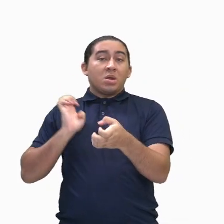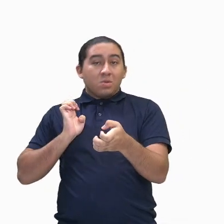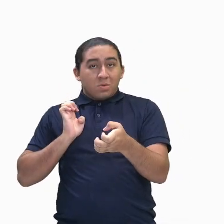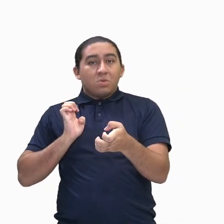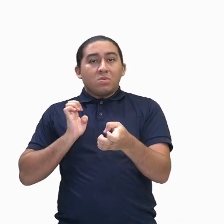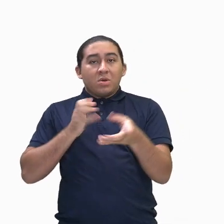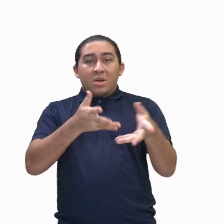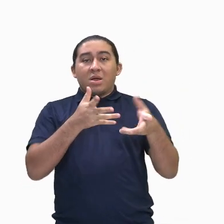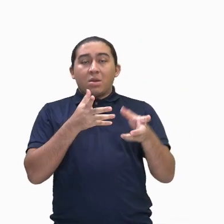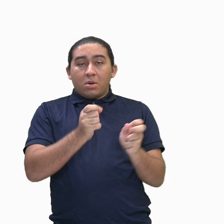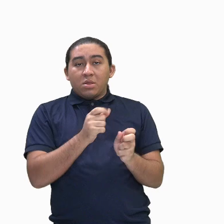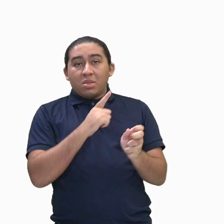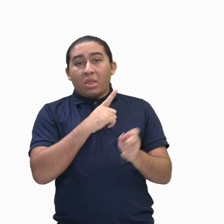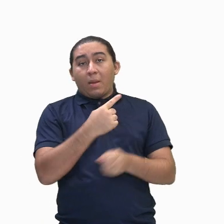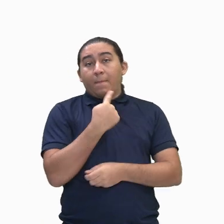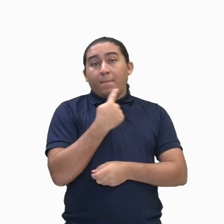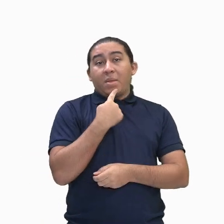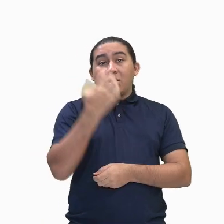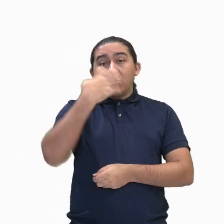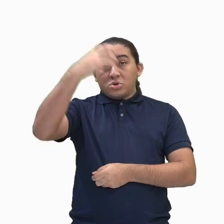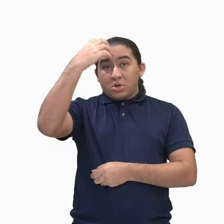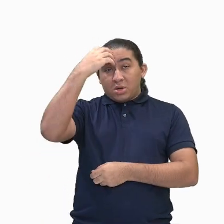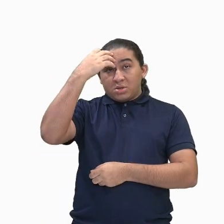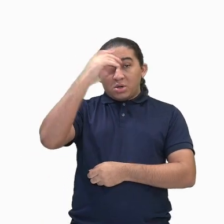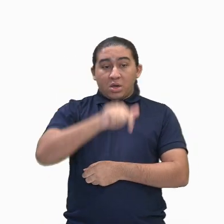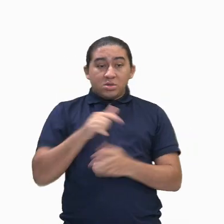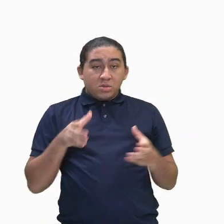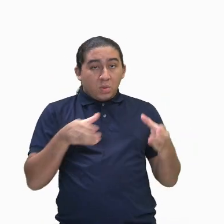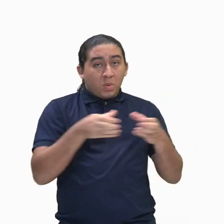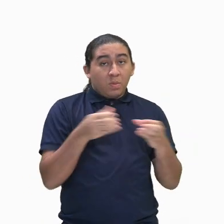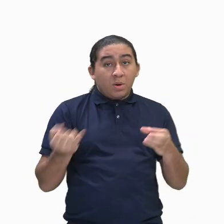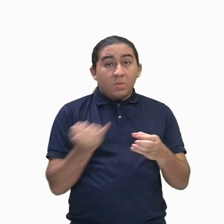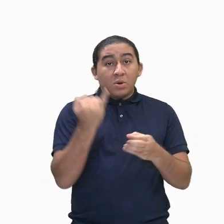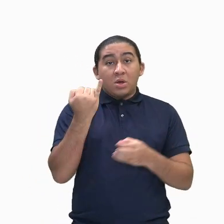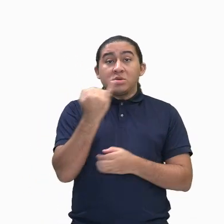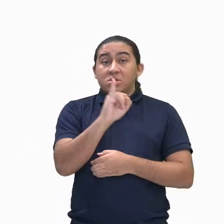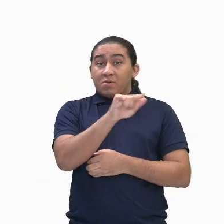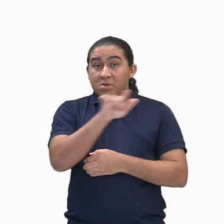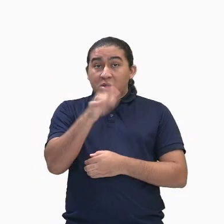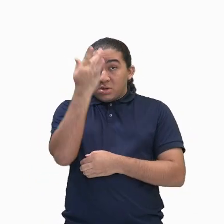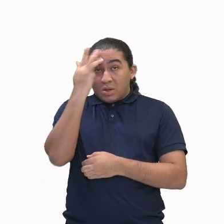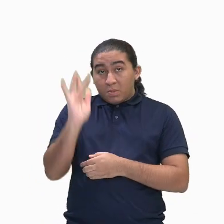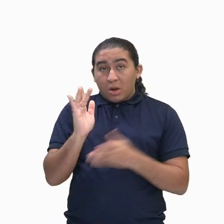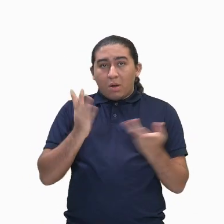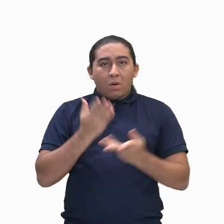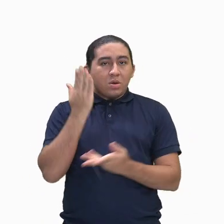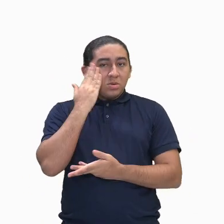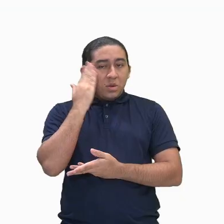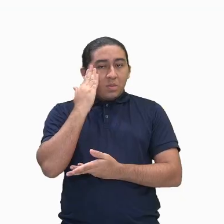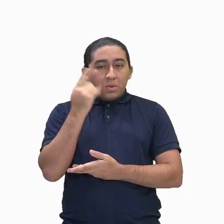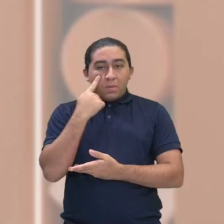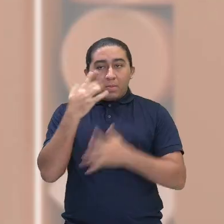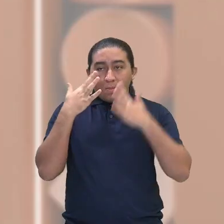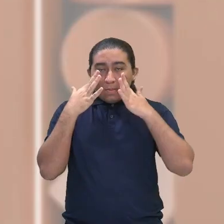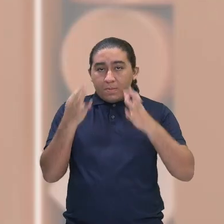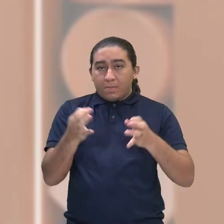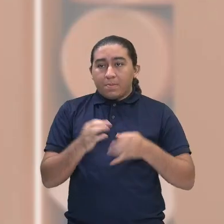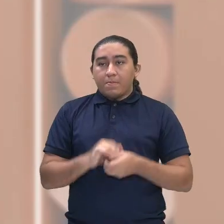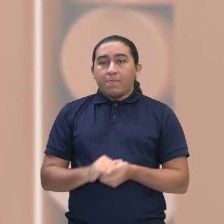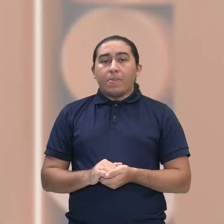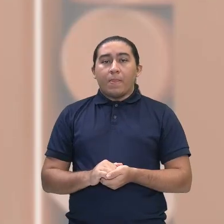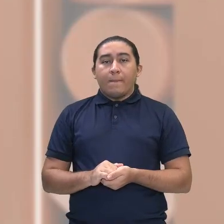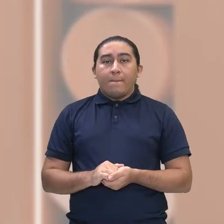reis. Essa classe vai ser tão importante que, se você não sabia, vai saber agora, olhando aqui para mim rapidamente, que